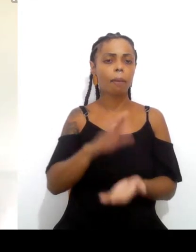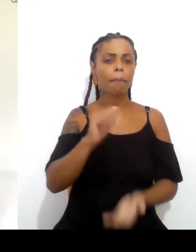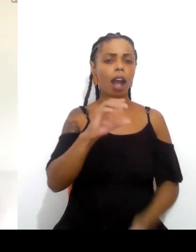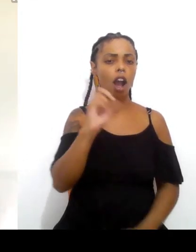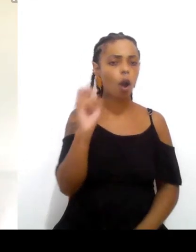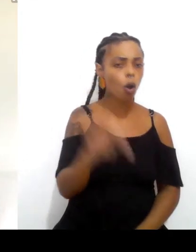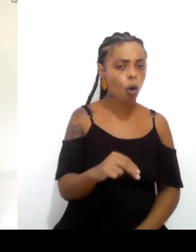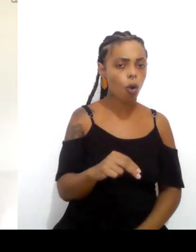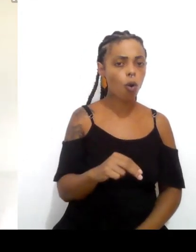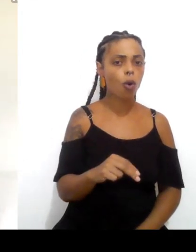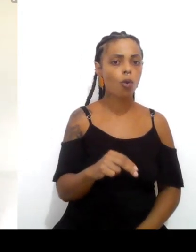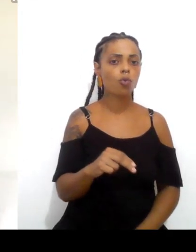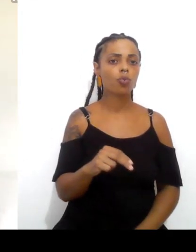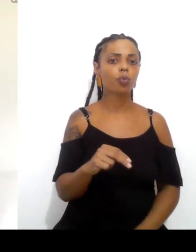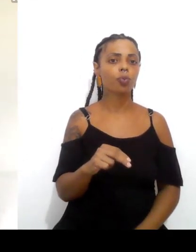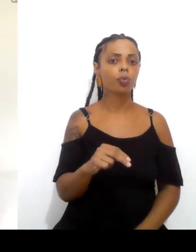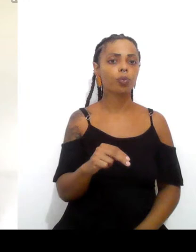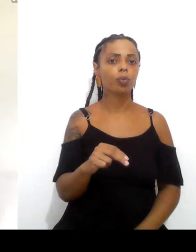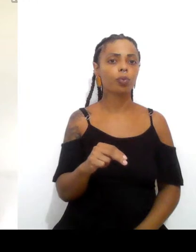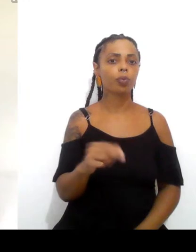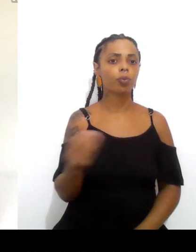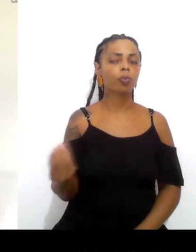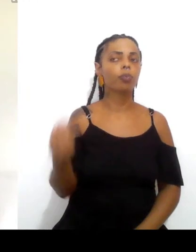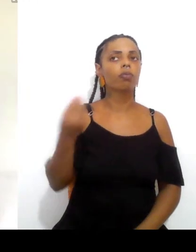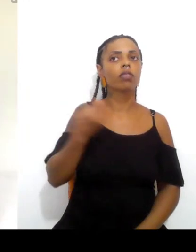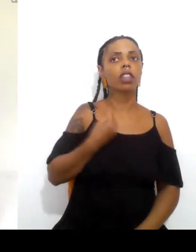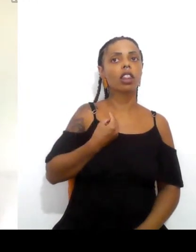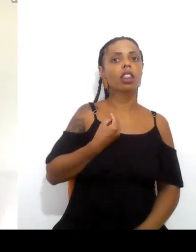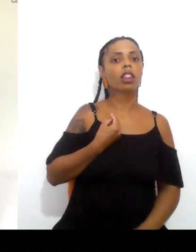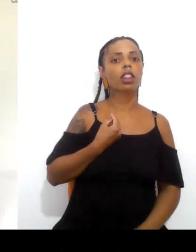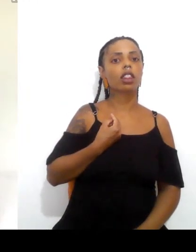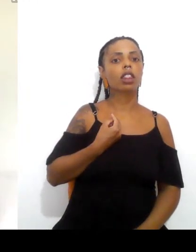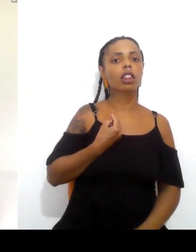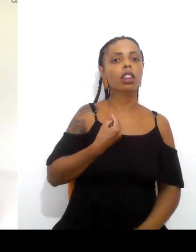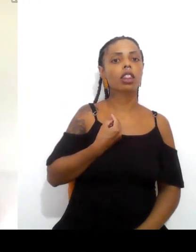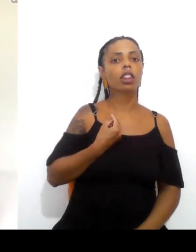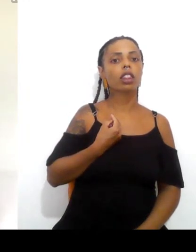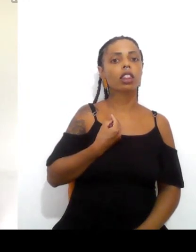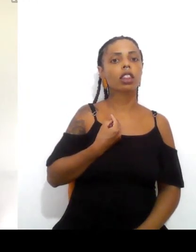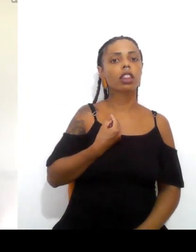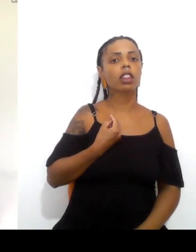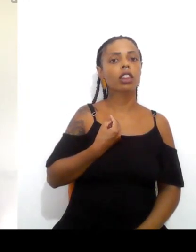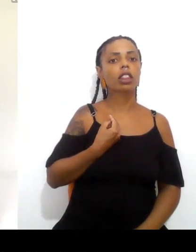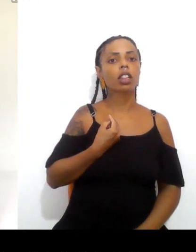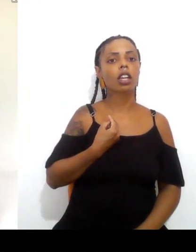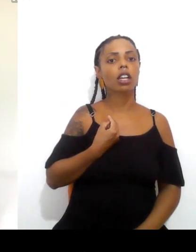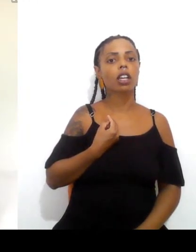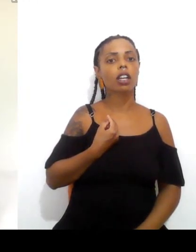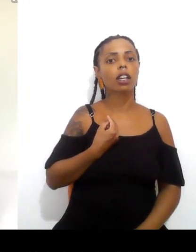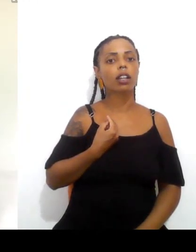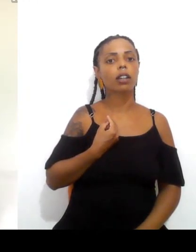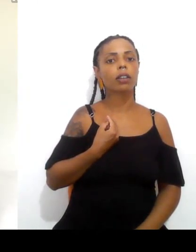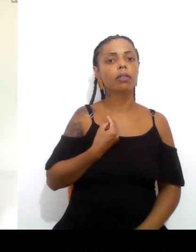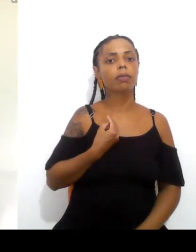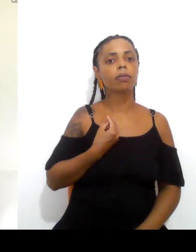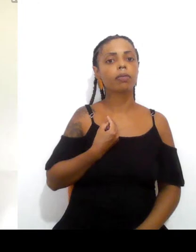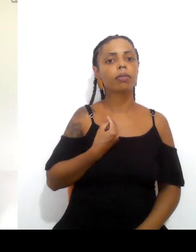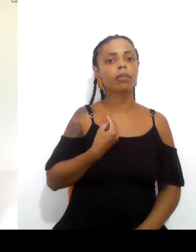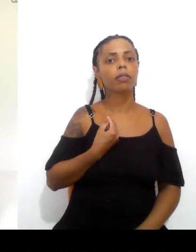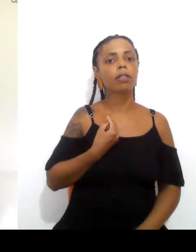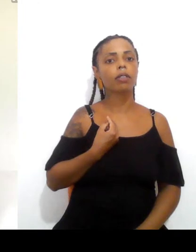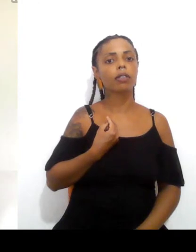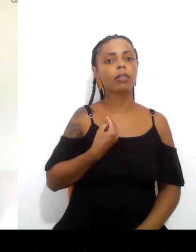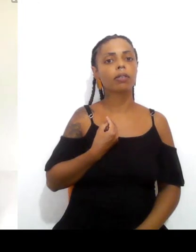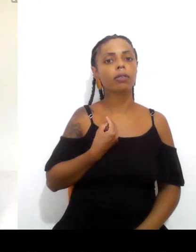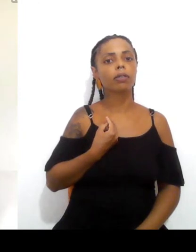me leva a condição daquilo que